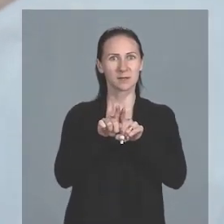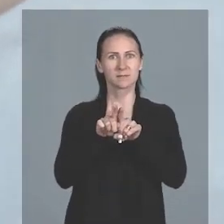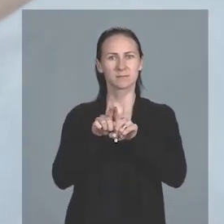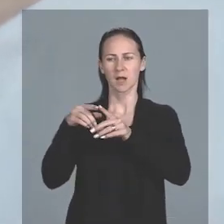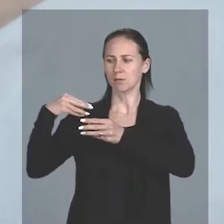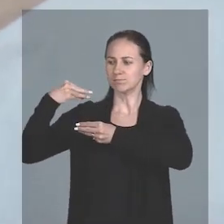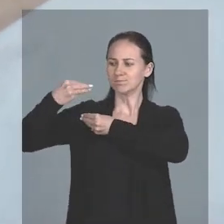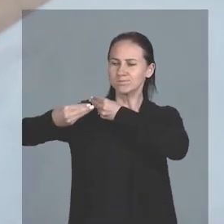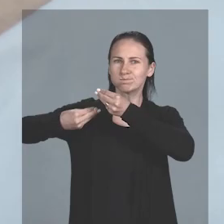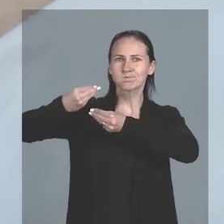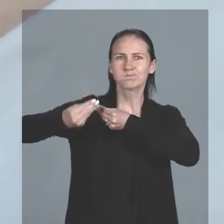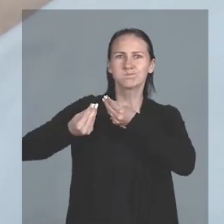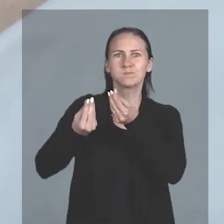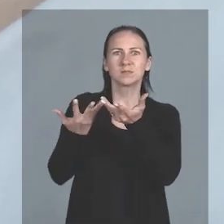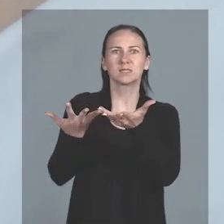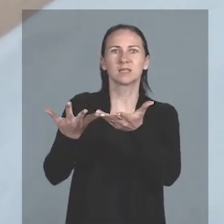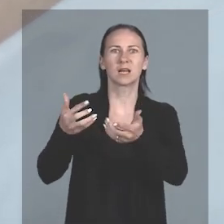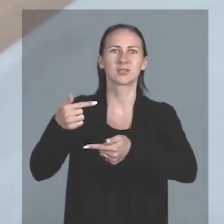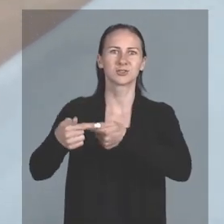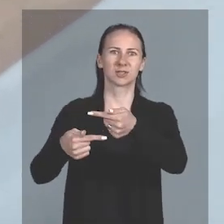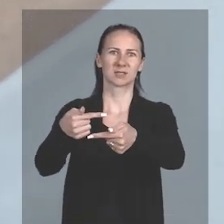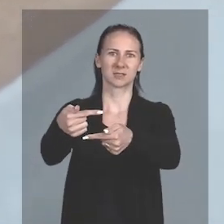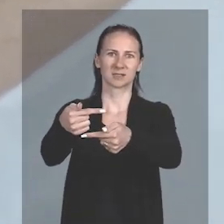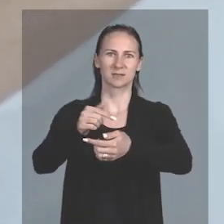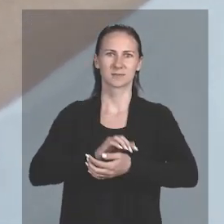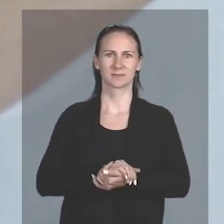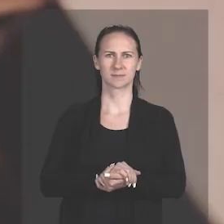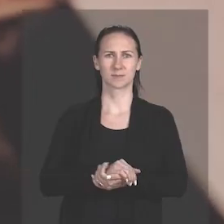quando construímos algo para a próxima geração,